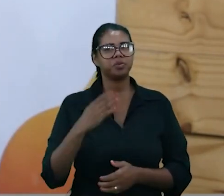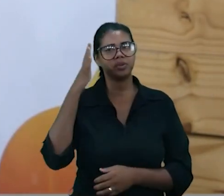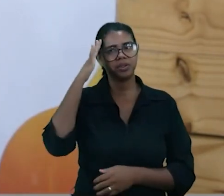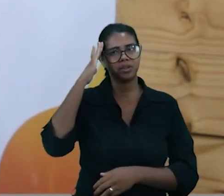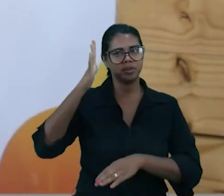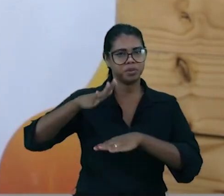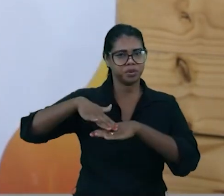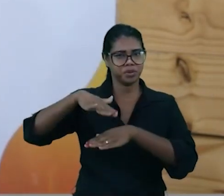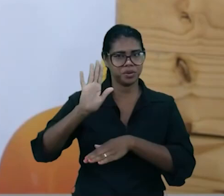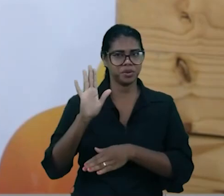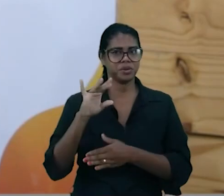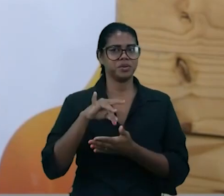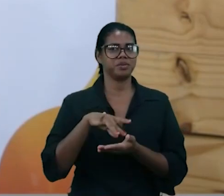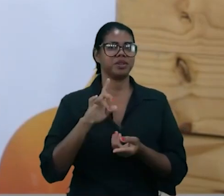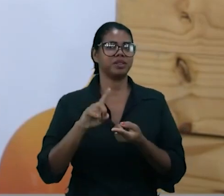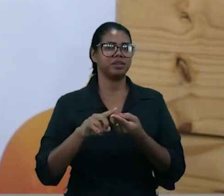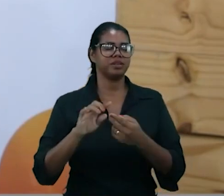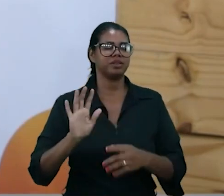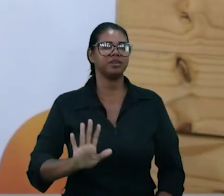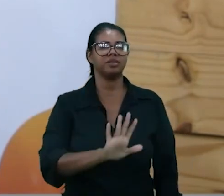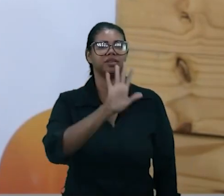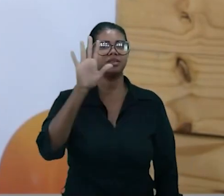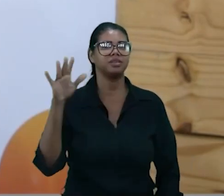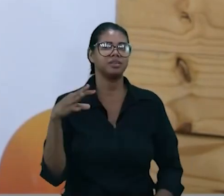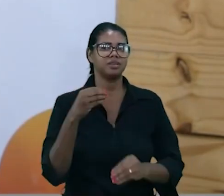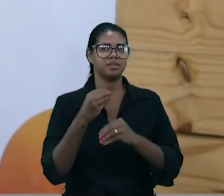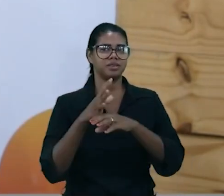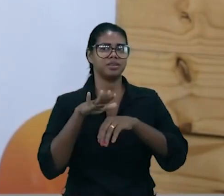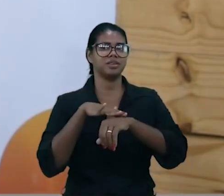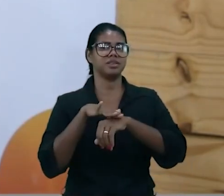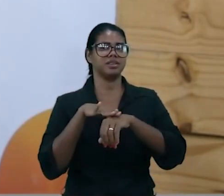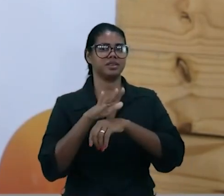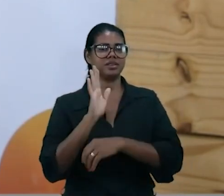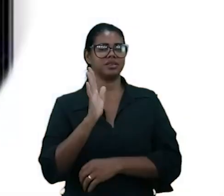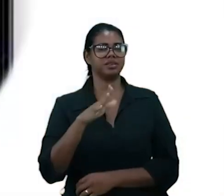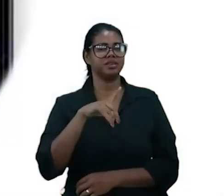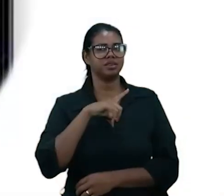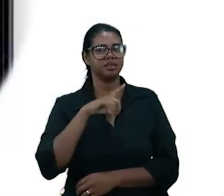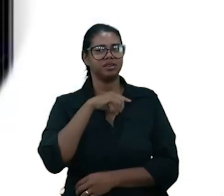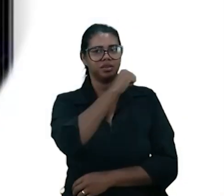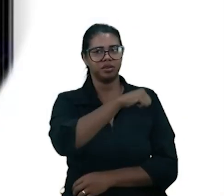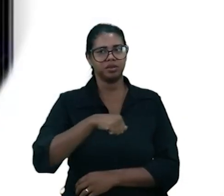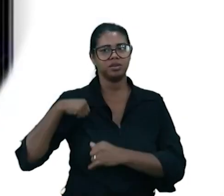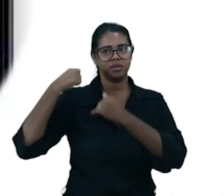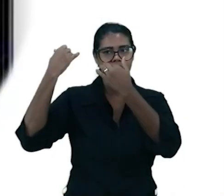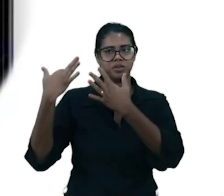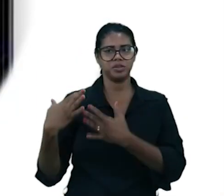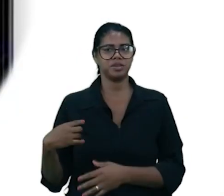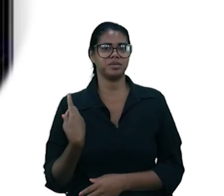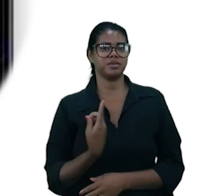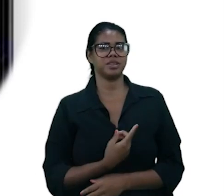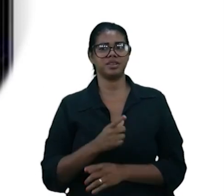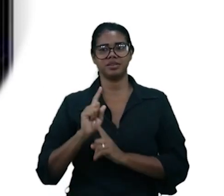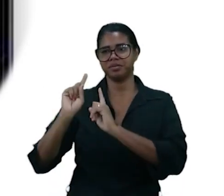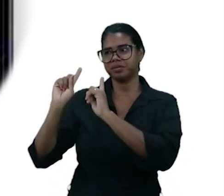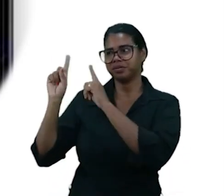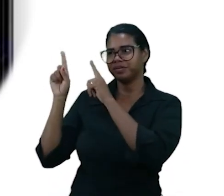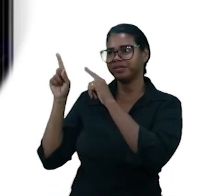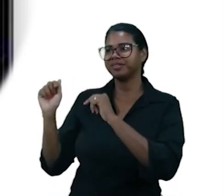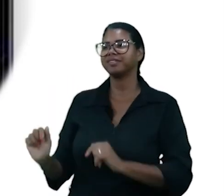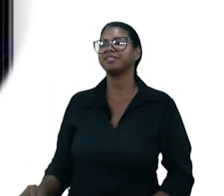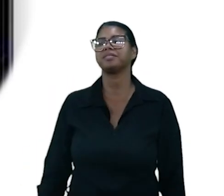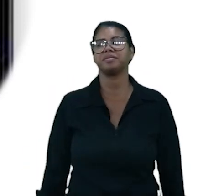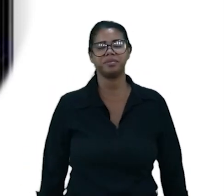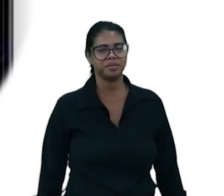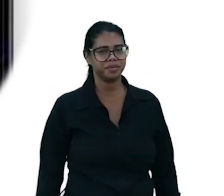mais sobre esse universo que a gente está conversando. Eu já citei, olha aí o Aristóteles falando aí pra gente, né? Se liga aí, né? Porque